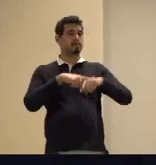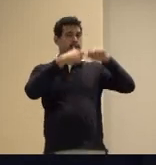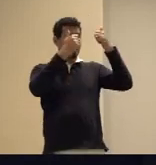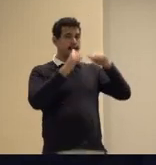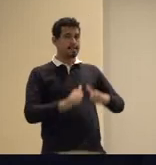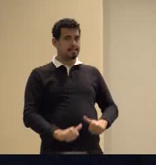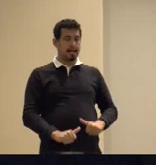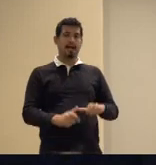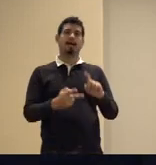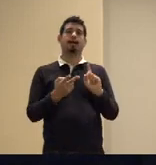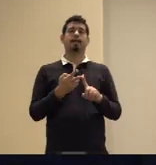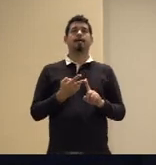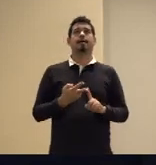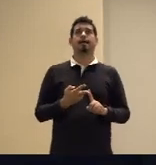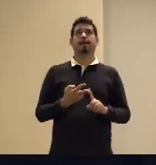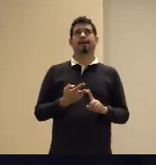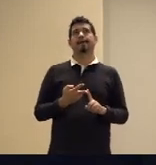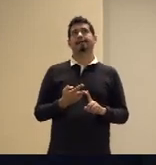verificar,